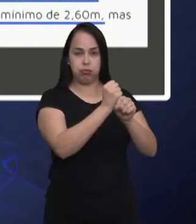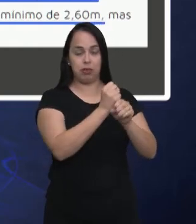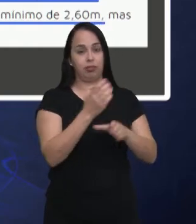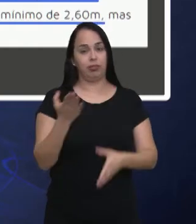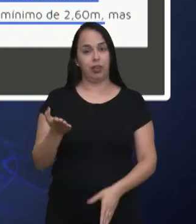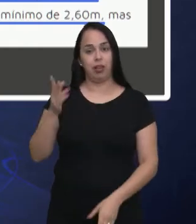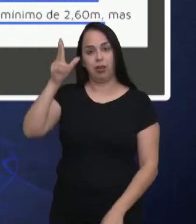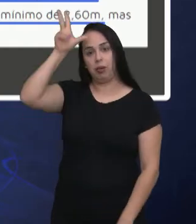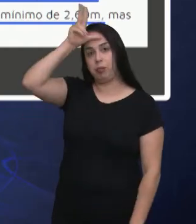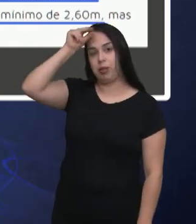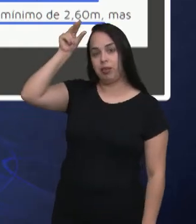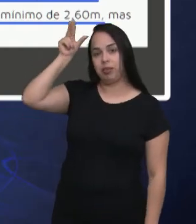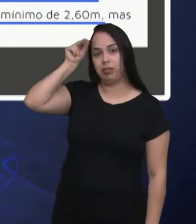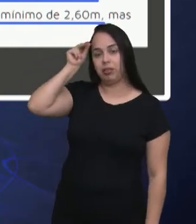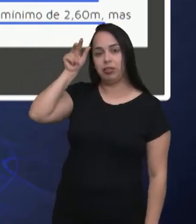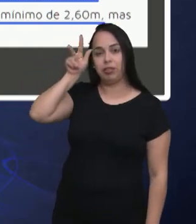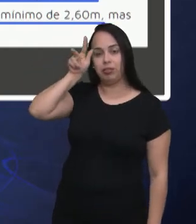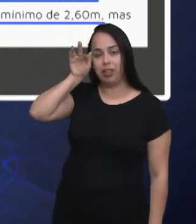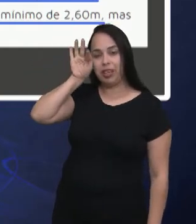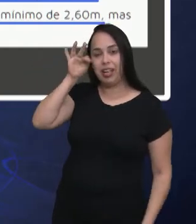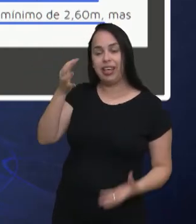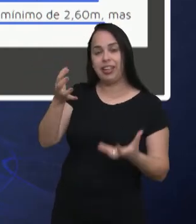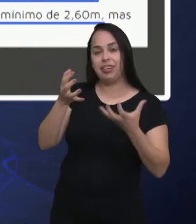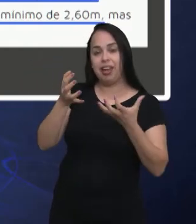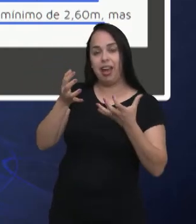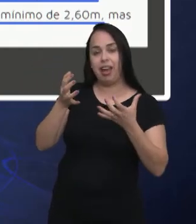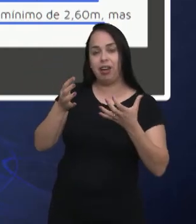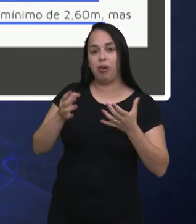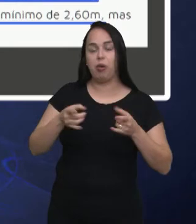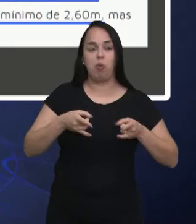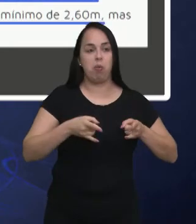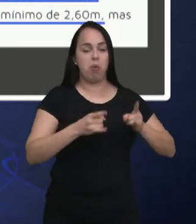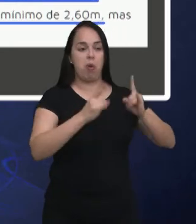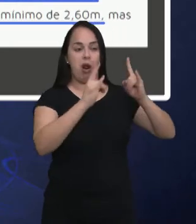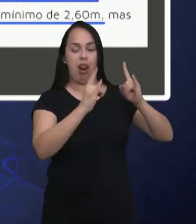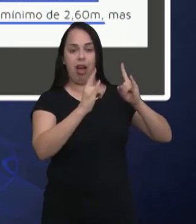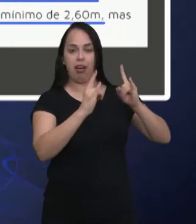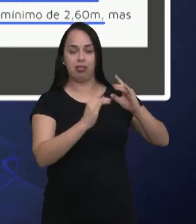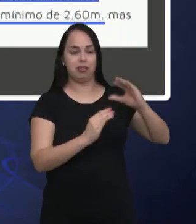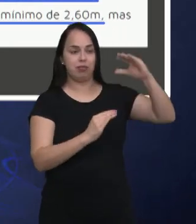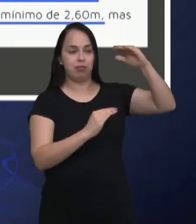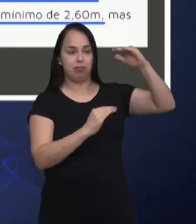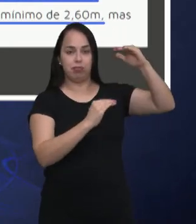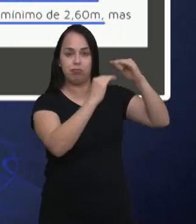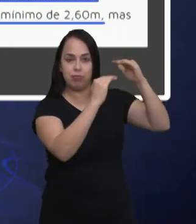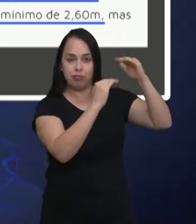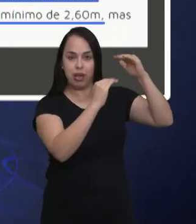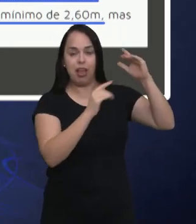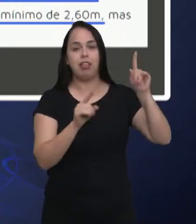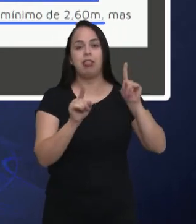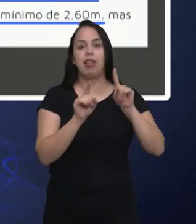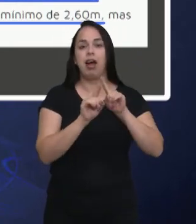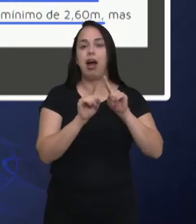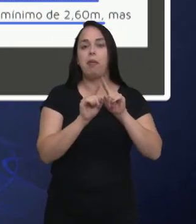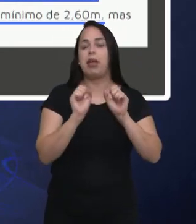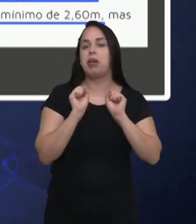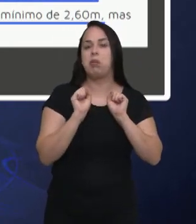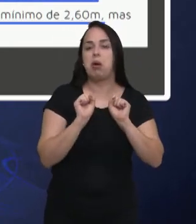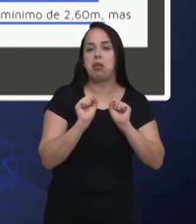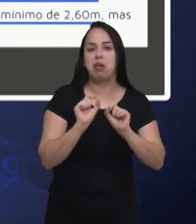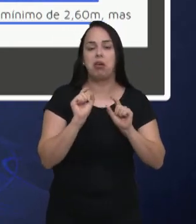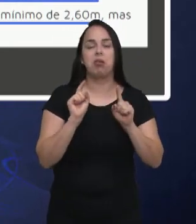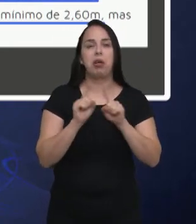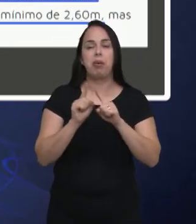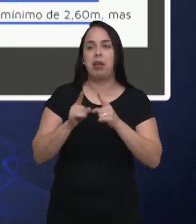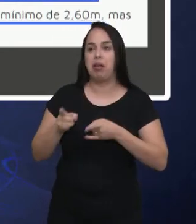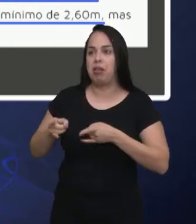quer rebaixar o pé direito nas moradias populares e permitir prédio